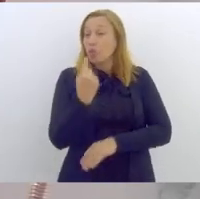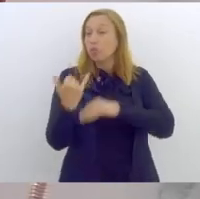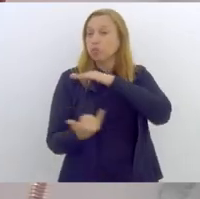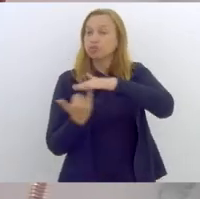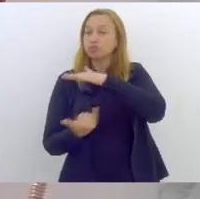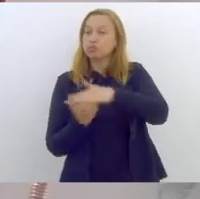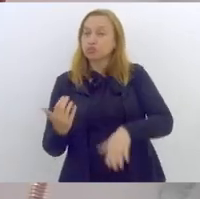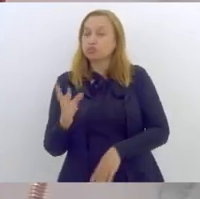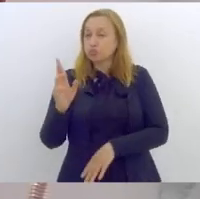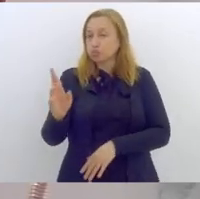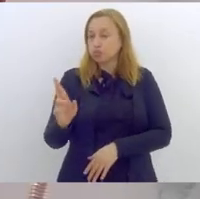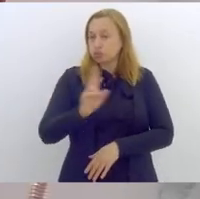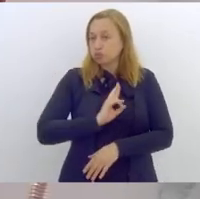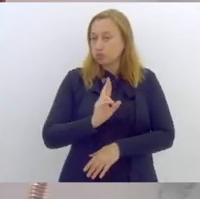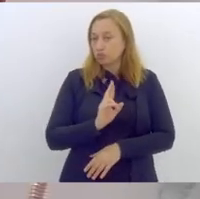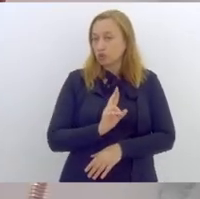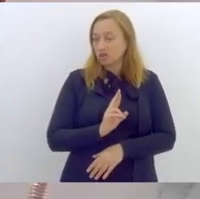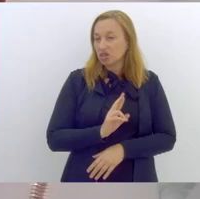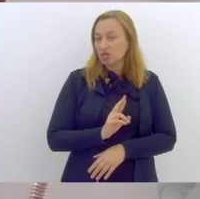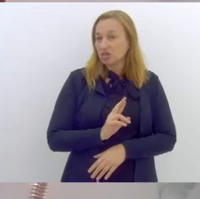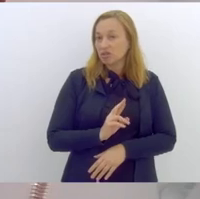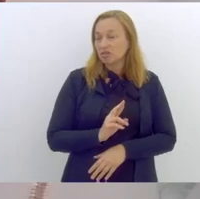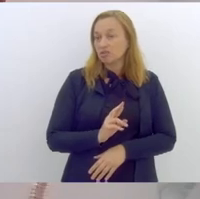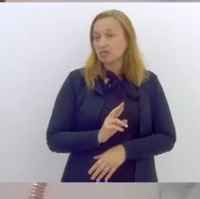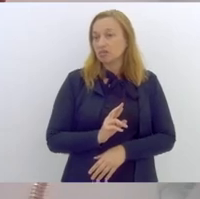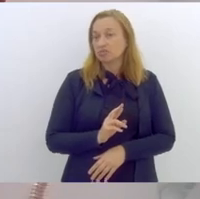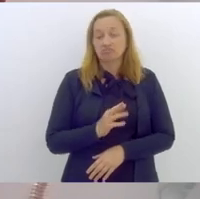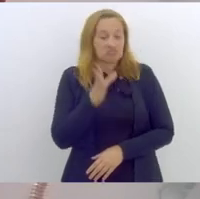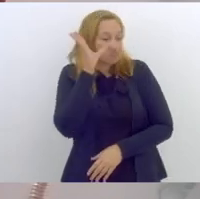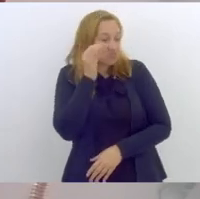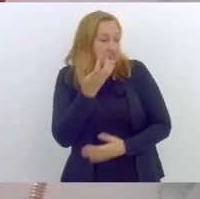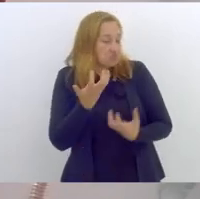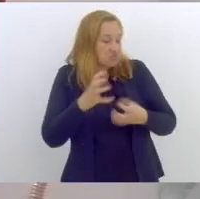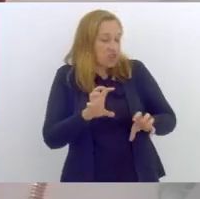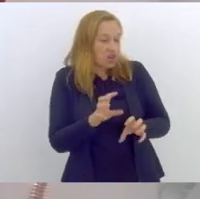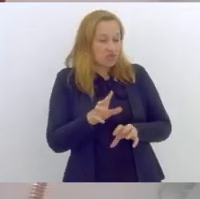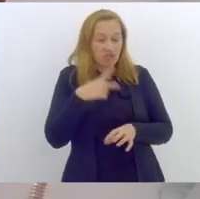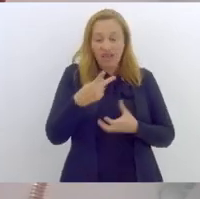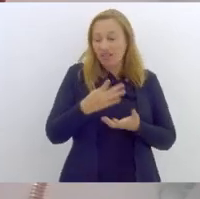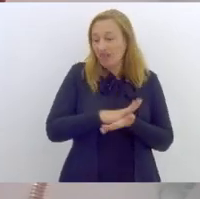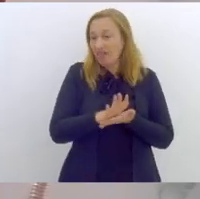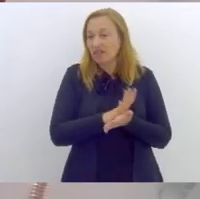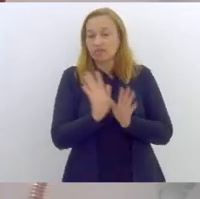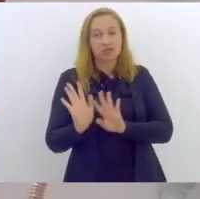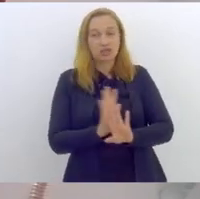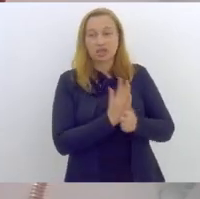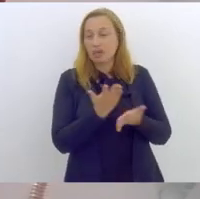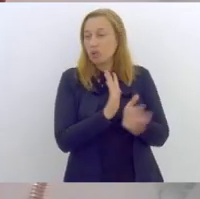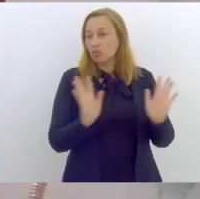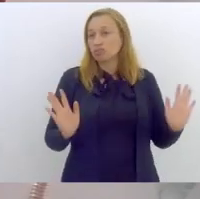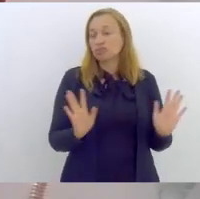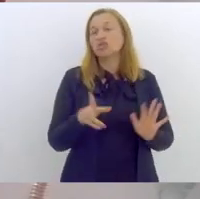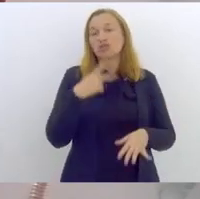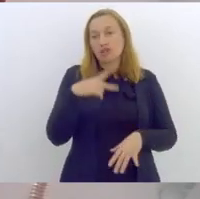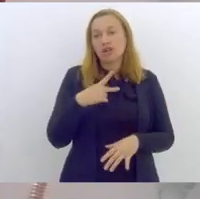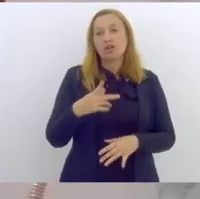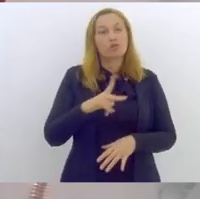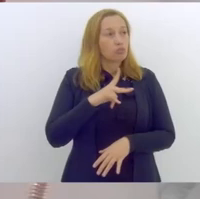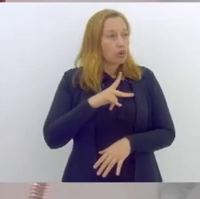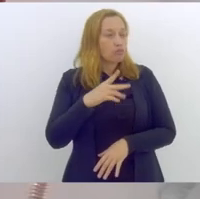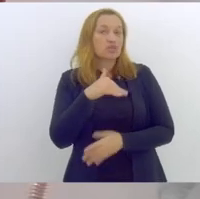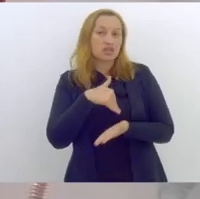respondeu dessa forma curta e grossa taxativa olha não tem interesse não não vou falar e fim de papo isso eu já mencionei algumas vezes com o próprio